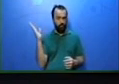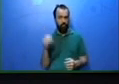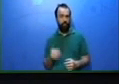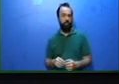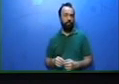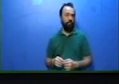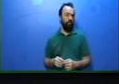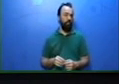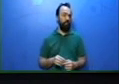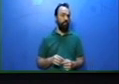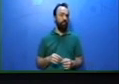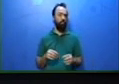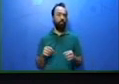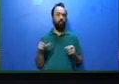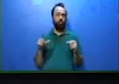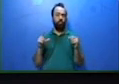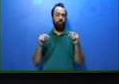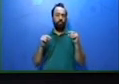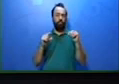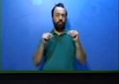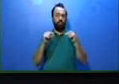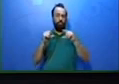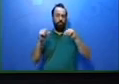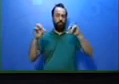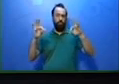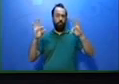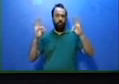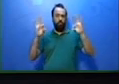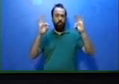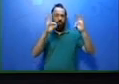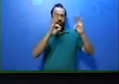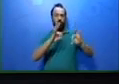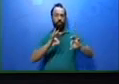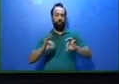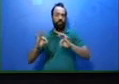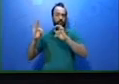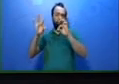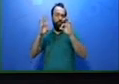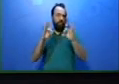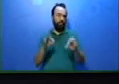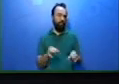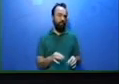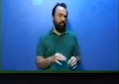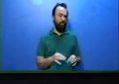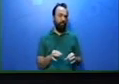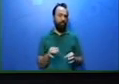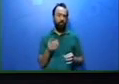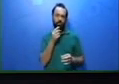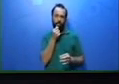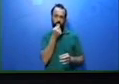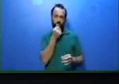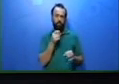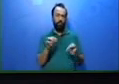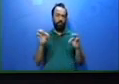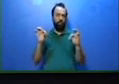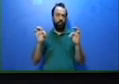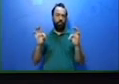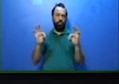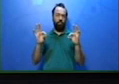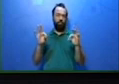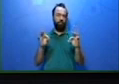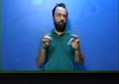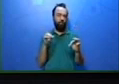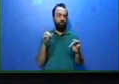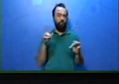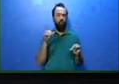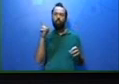Juju, as andorinhas. Então, no primeiro quadradinho aqui, ó, mostra as duas segurando 2 lápis.